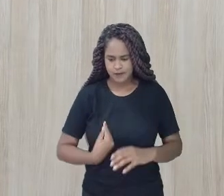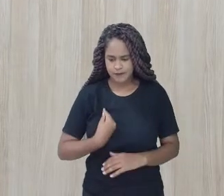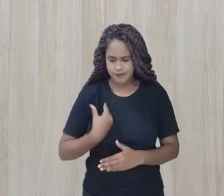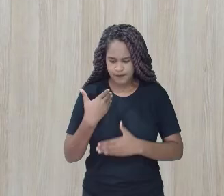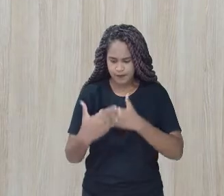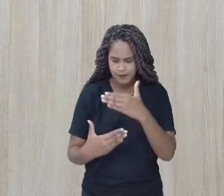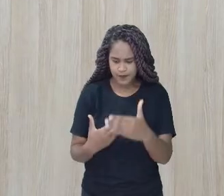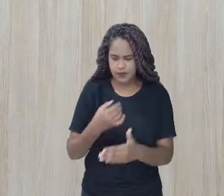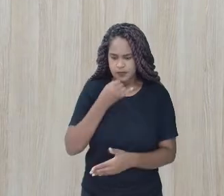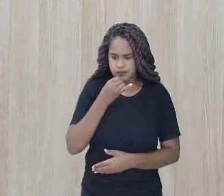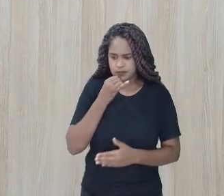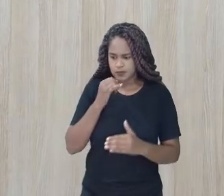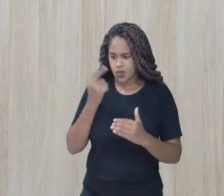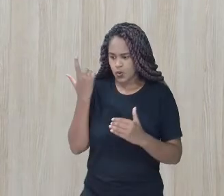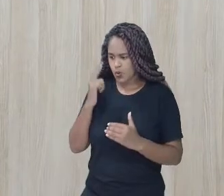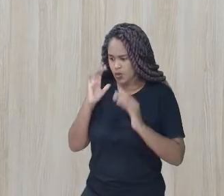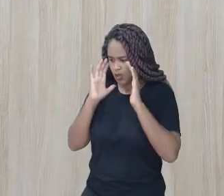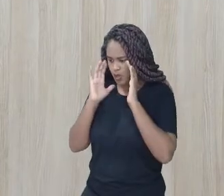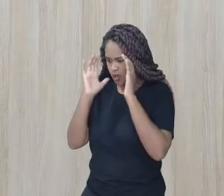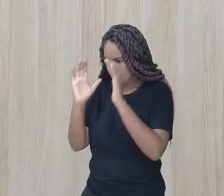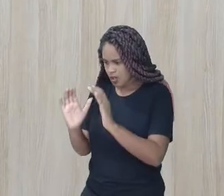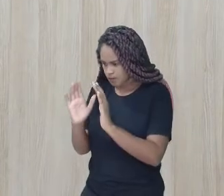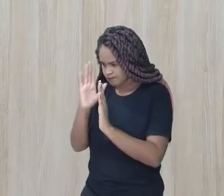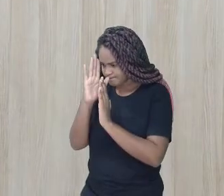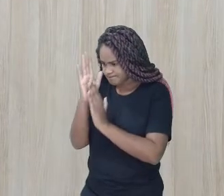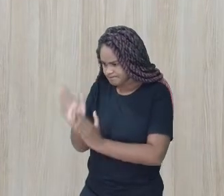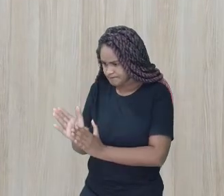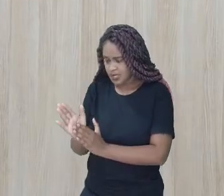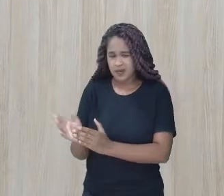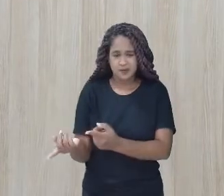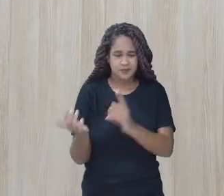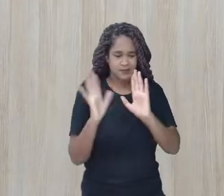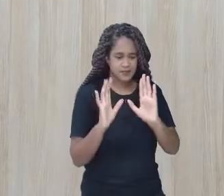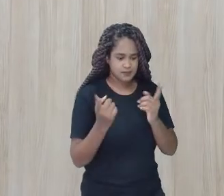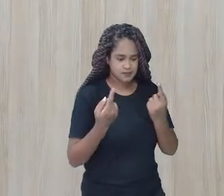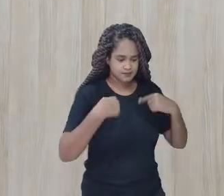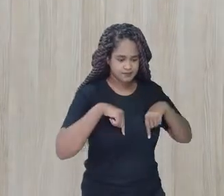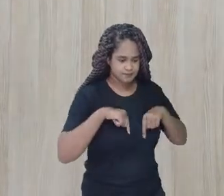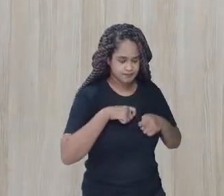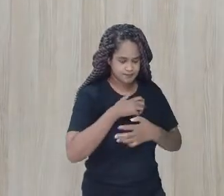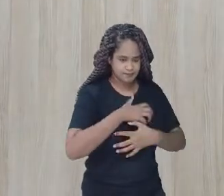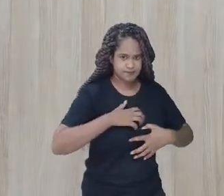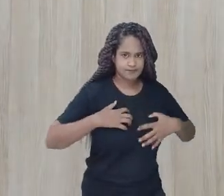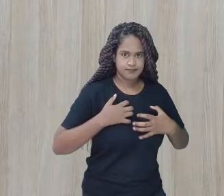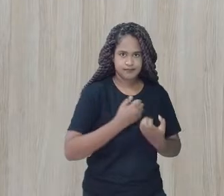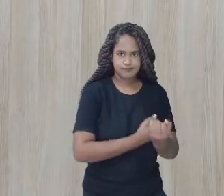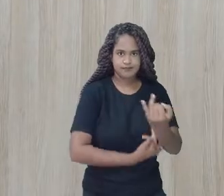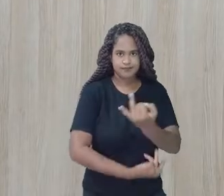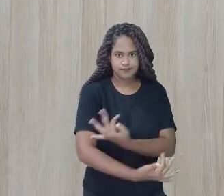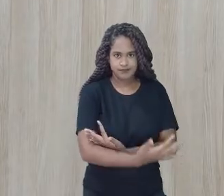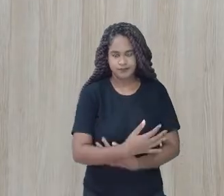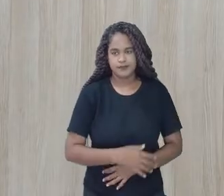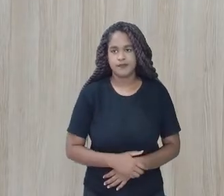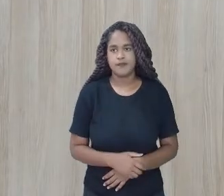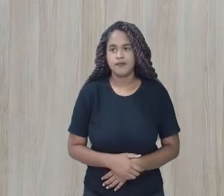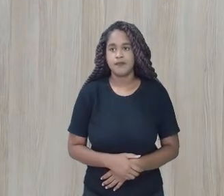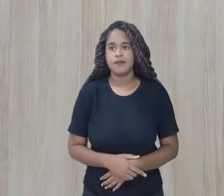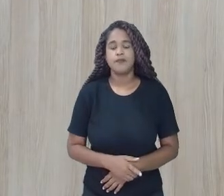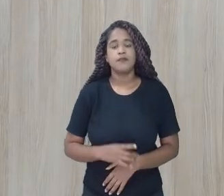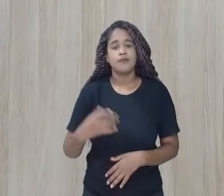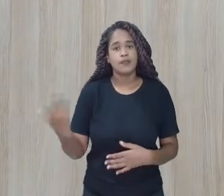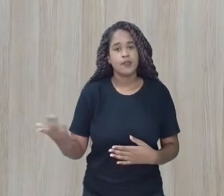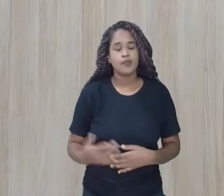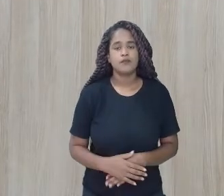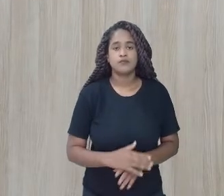ser racional e em ser tomado pelas suas sombras. Nesse sentido, a obra de Stevenson